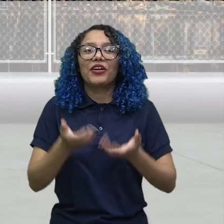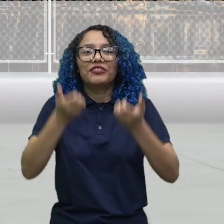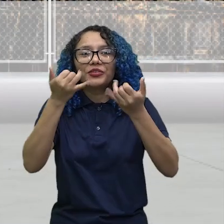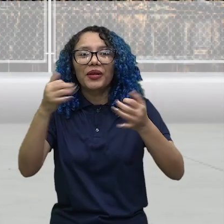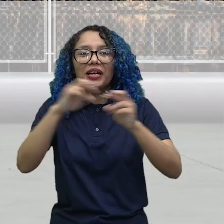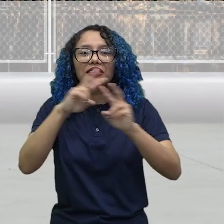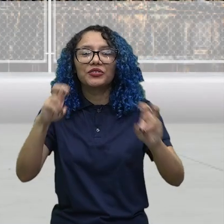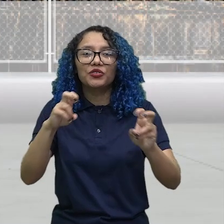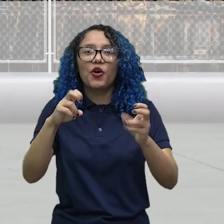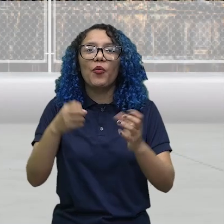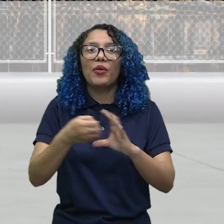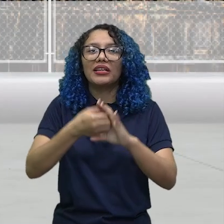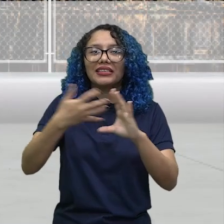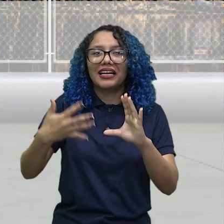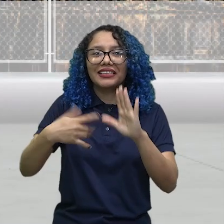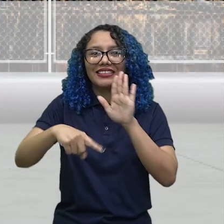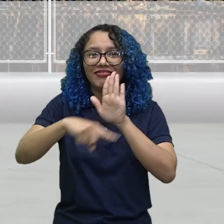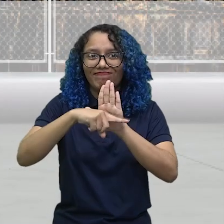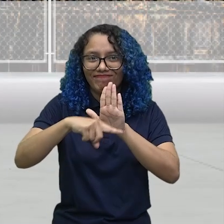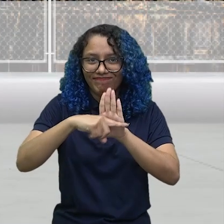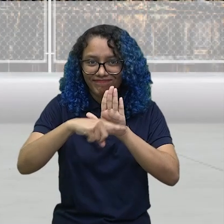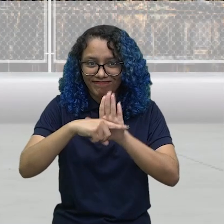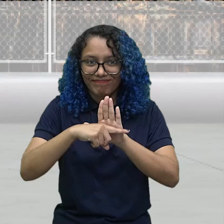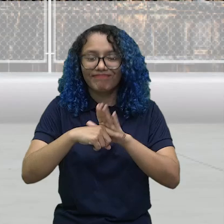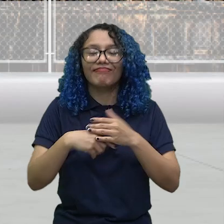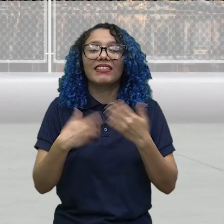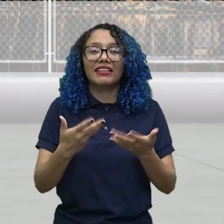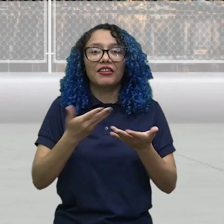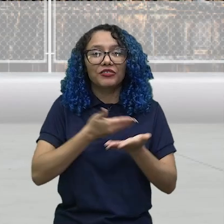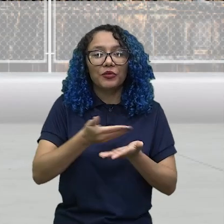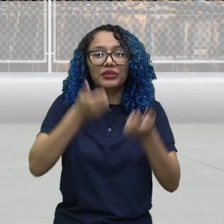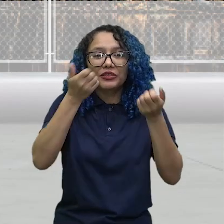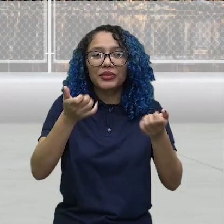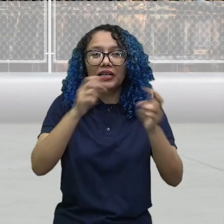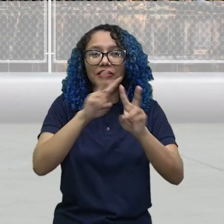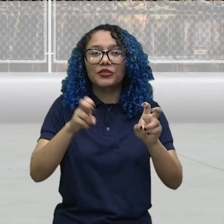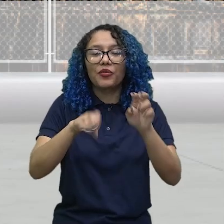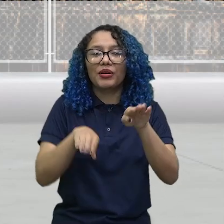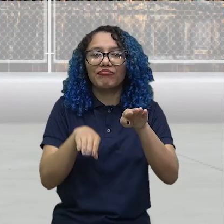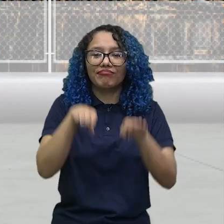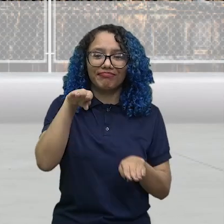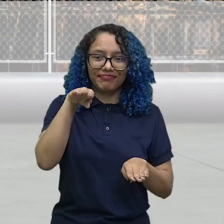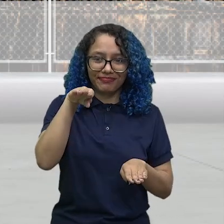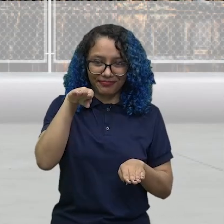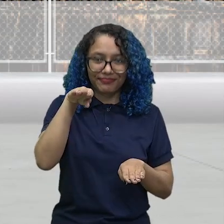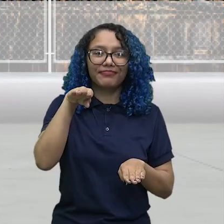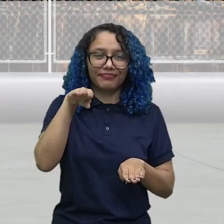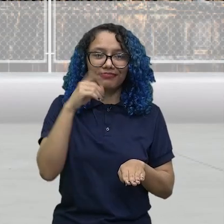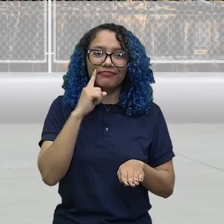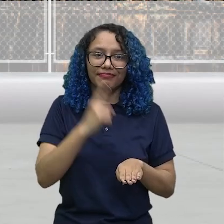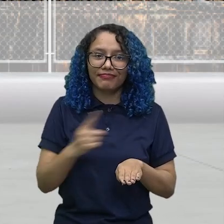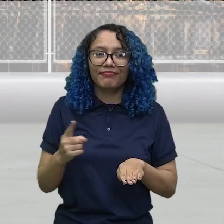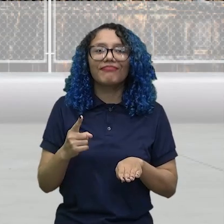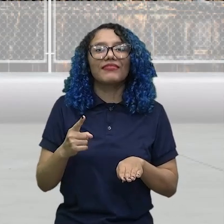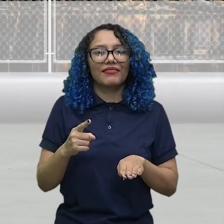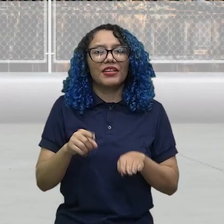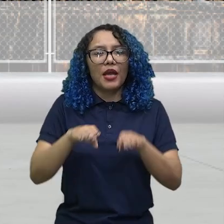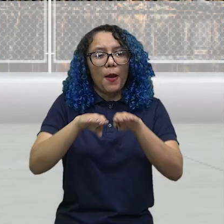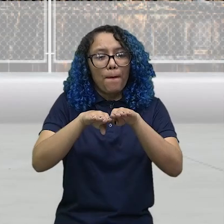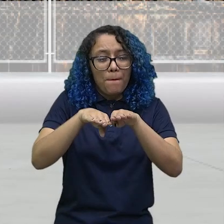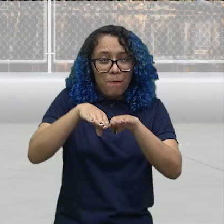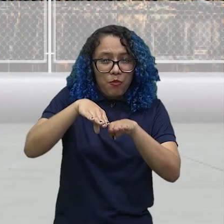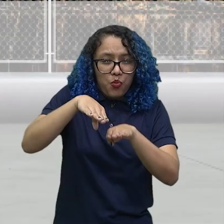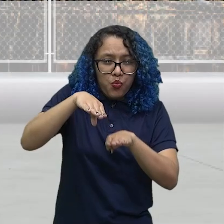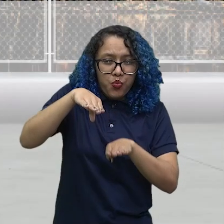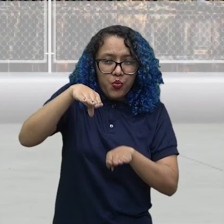eu começo esse momento da nossa aula aqui falando das chamadas desigualdades que são ampliadas